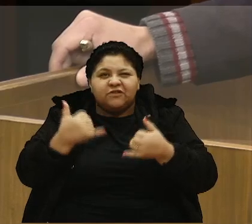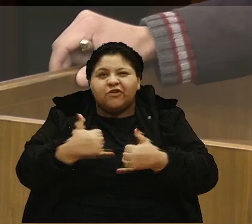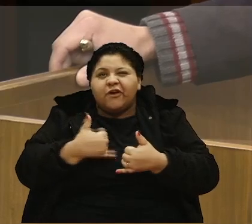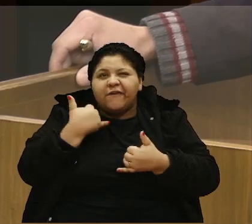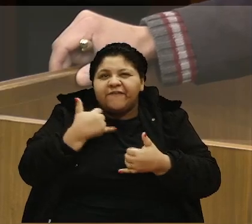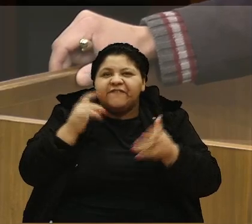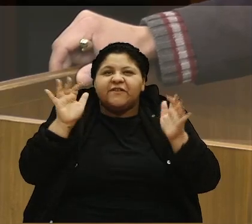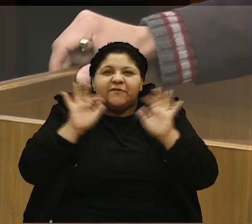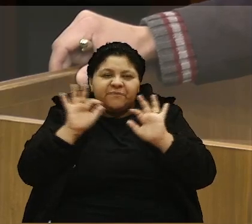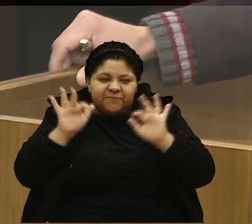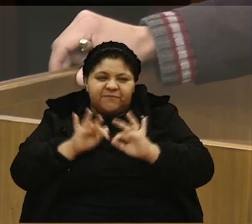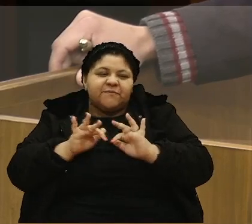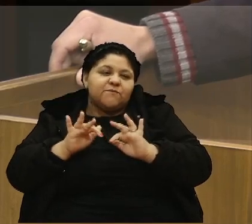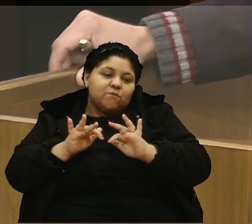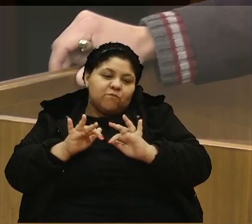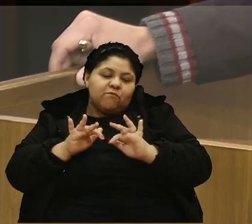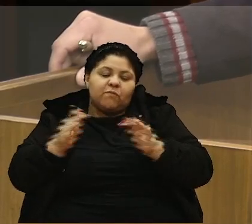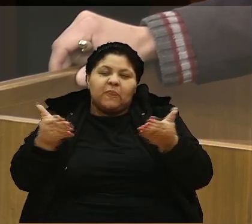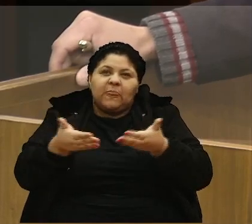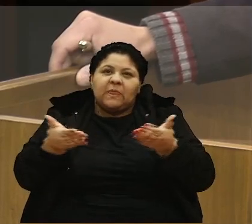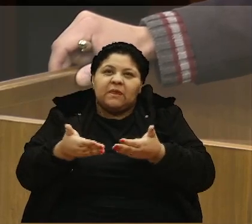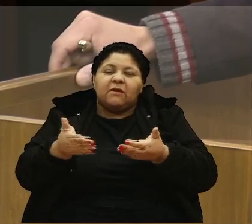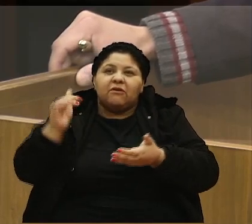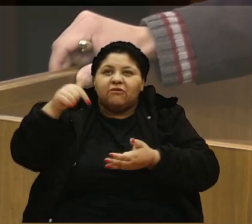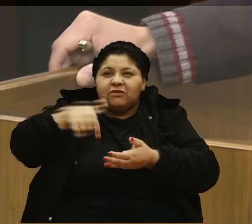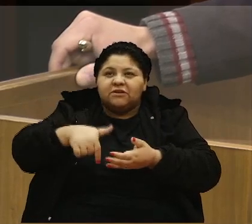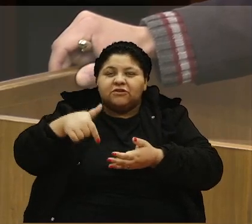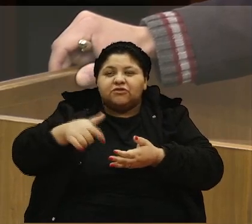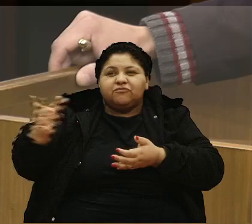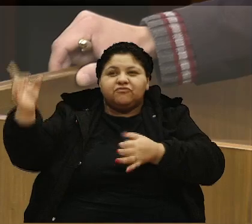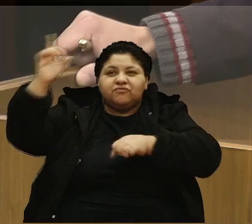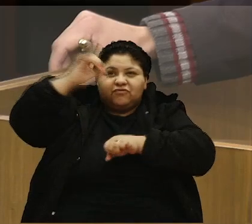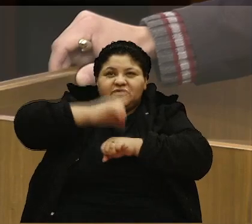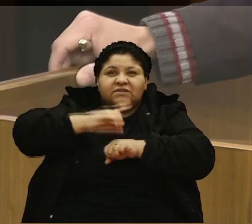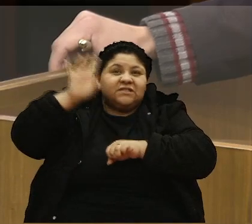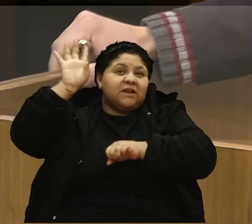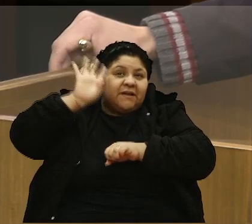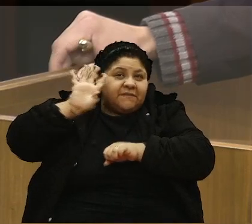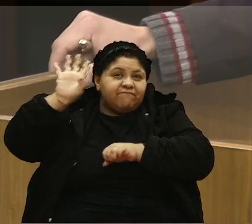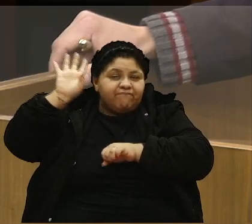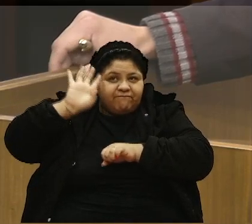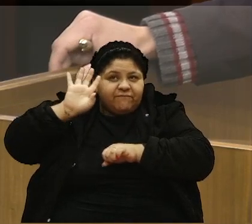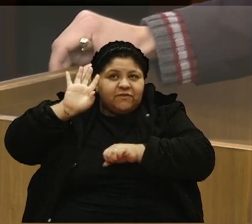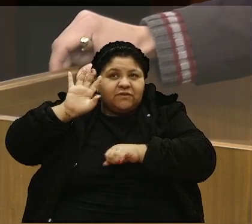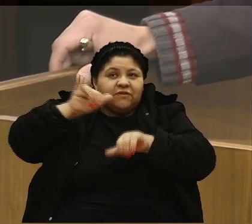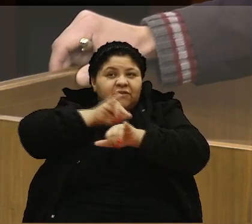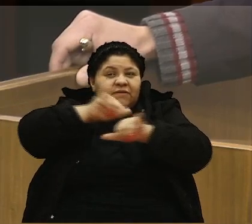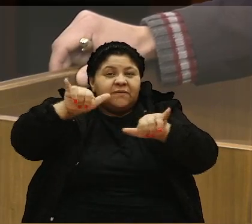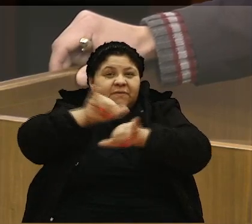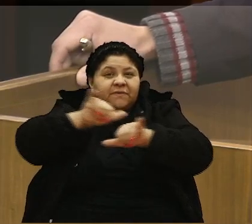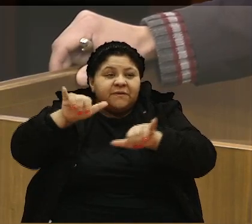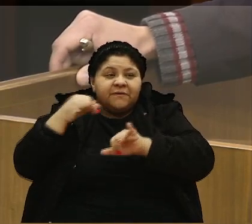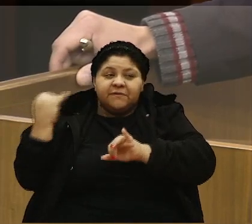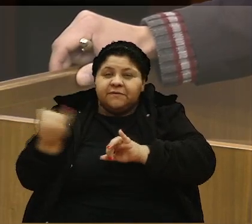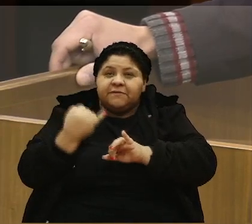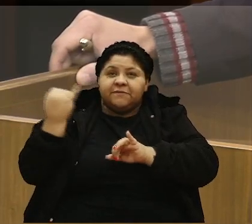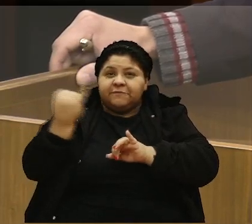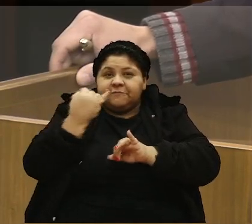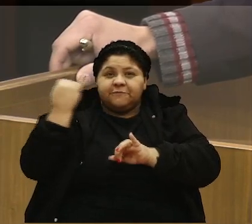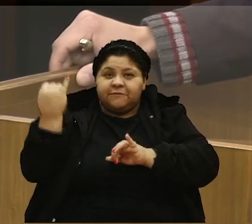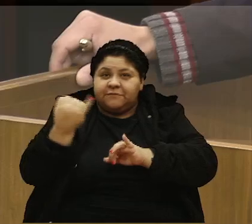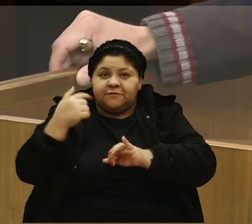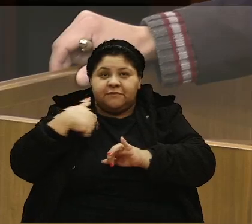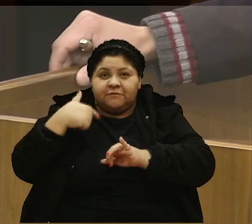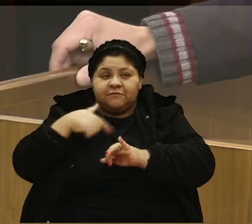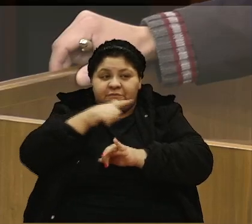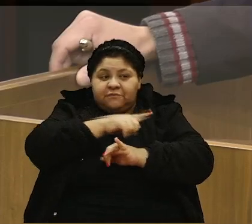muito feliz de estar nesta data, nesta quarta-feira, trazendo essa notícia importante, do qual o